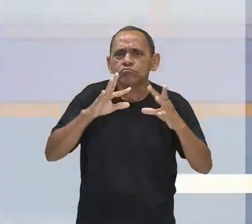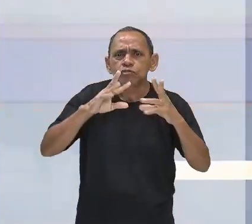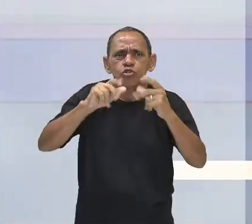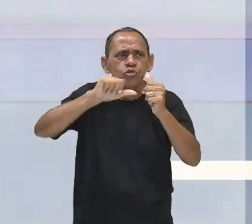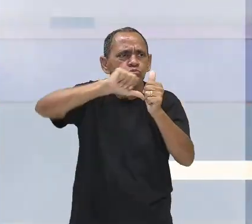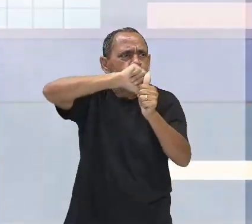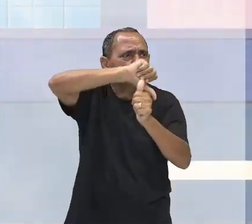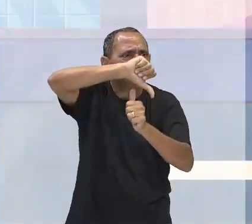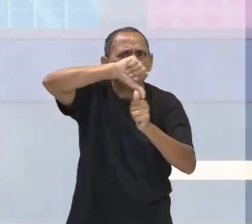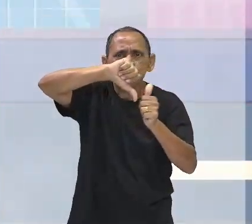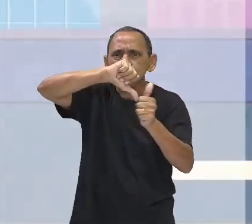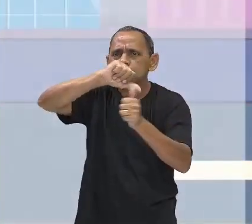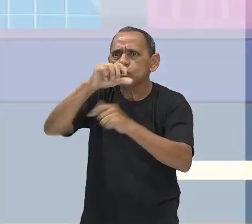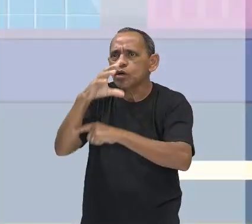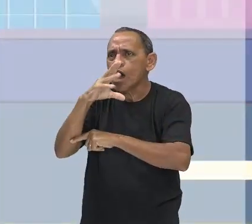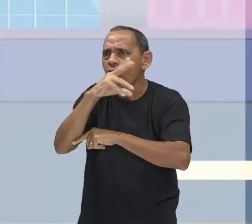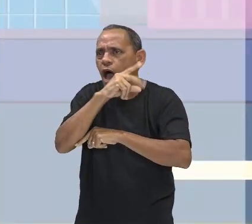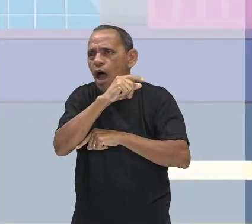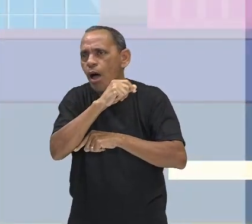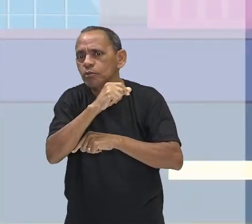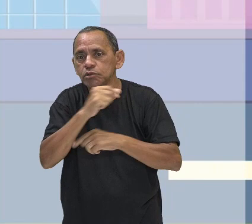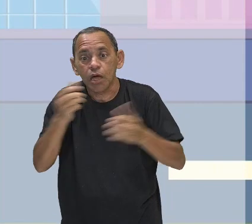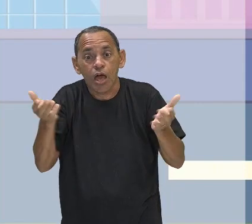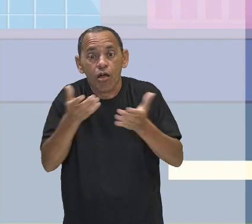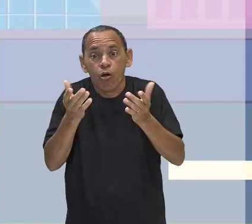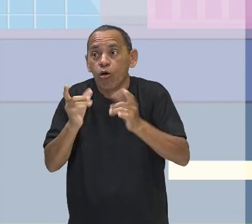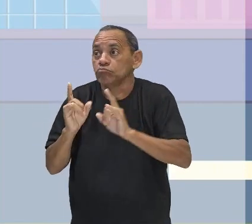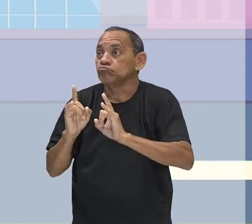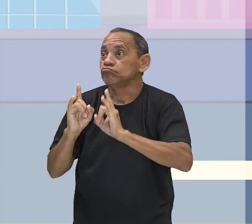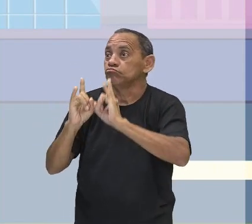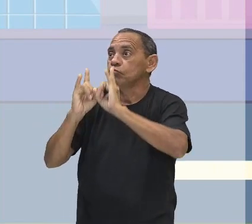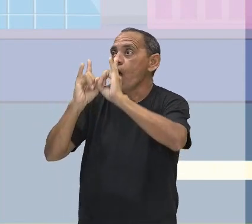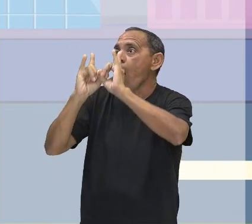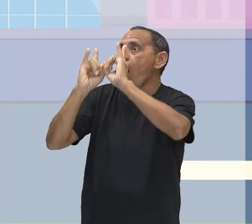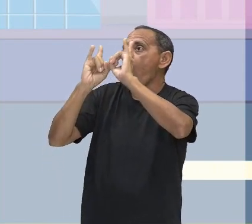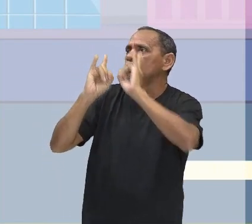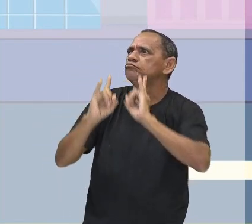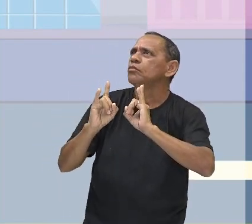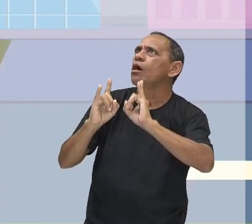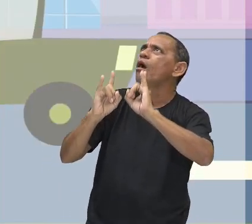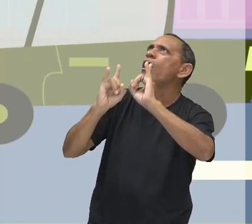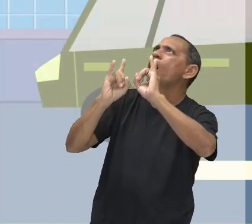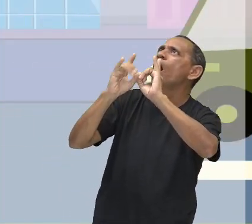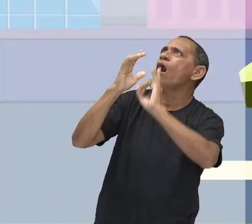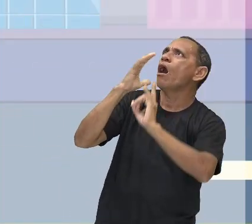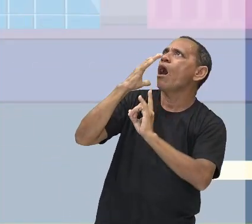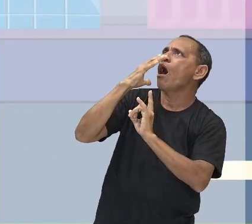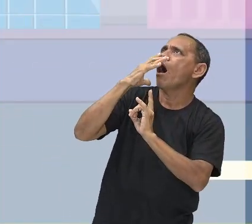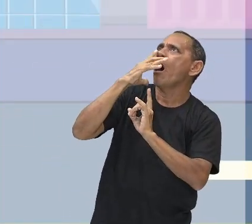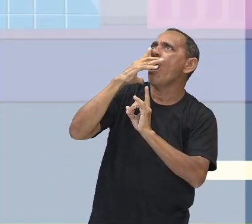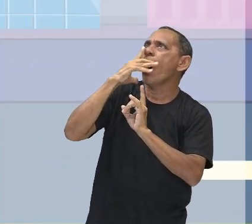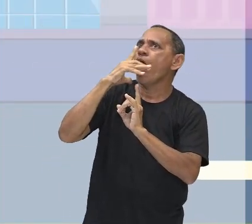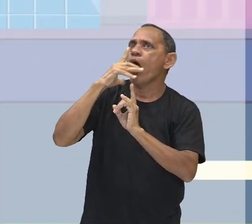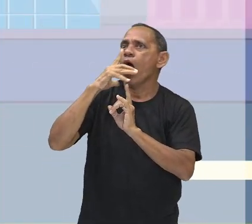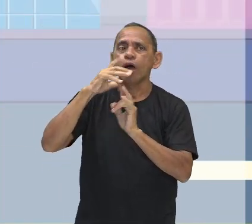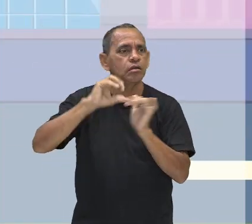é muito rápido. E agora, temos aqui prédios, edifícios, e a